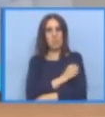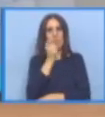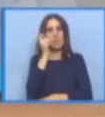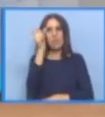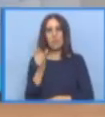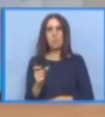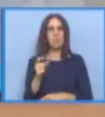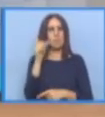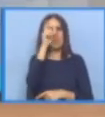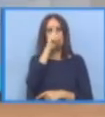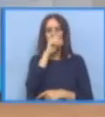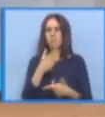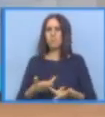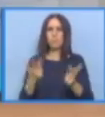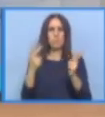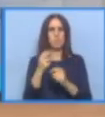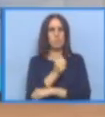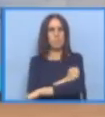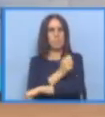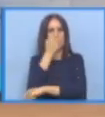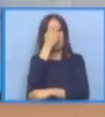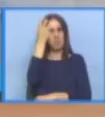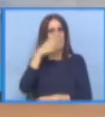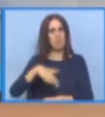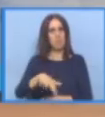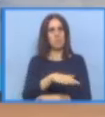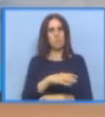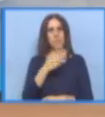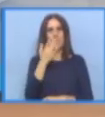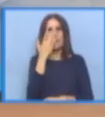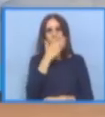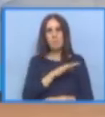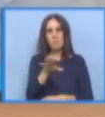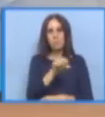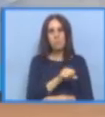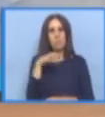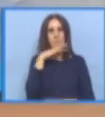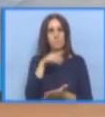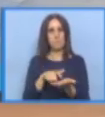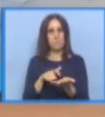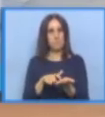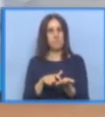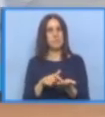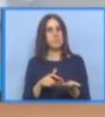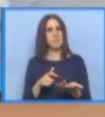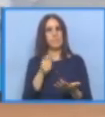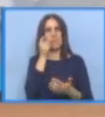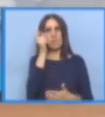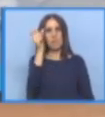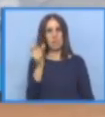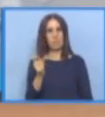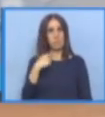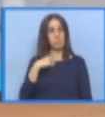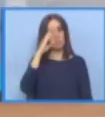disponibilizou todos os cavalos que estavam nos palácios imperiais para ir buscar carvão para as famílias que precisavam. Tanto que ele, do